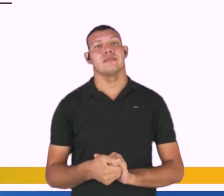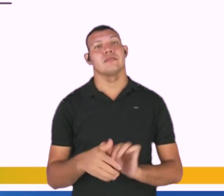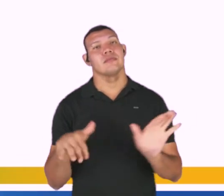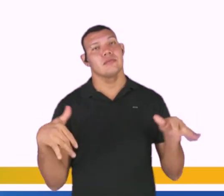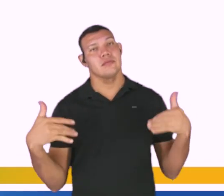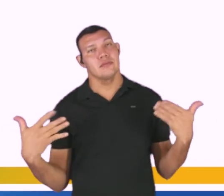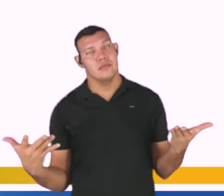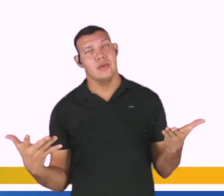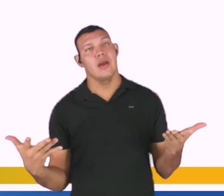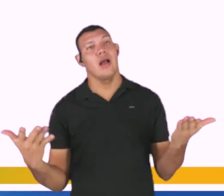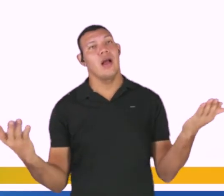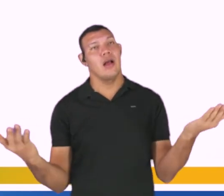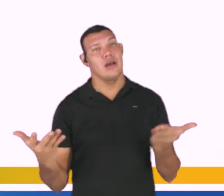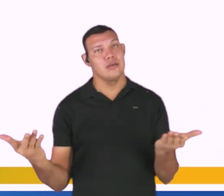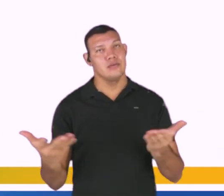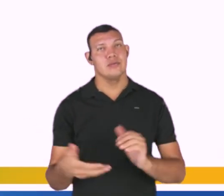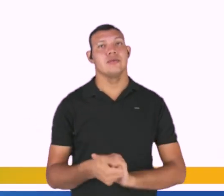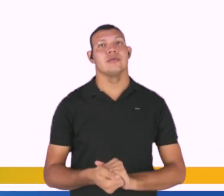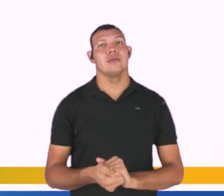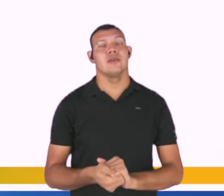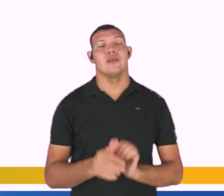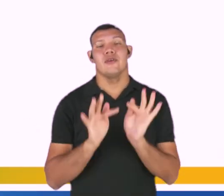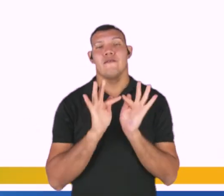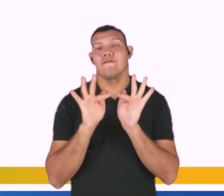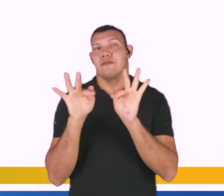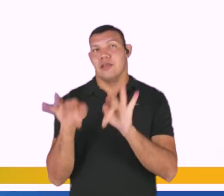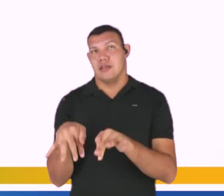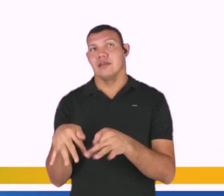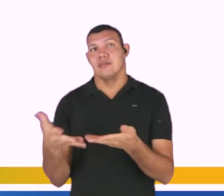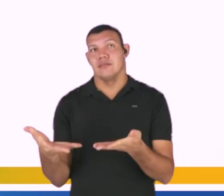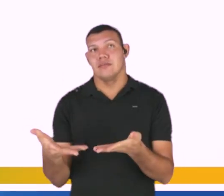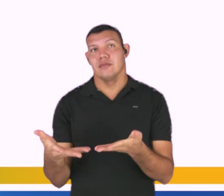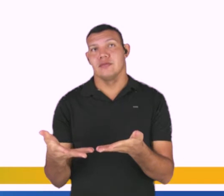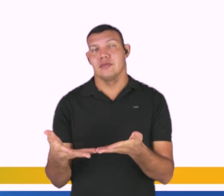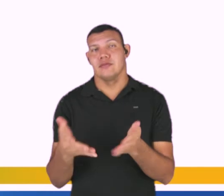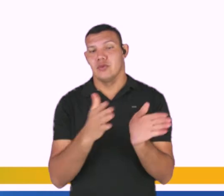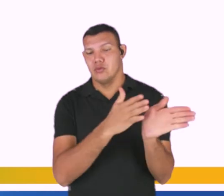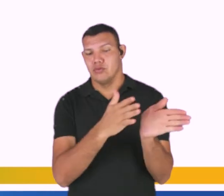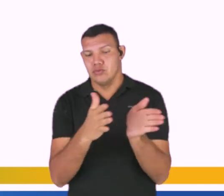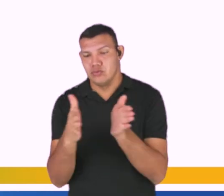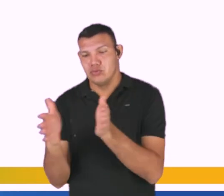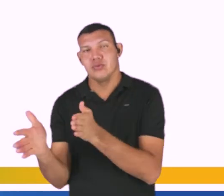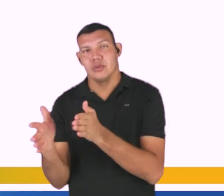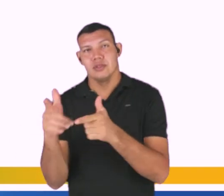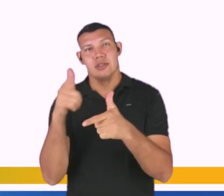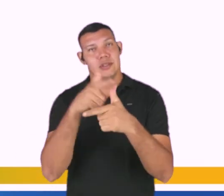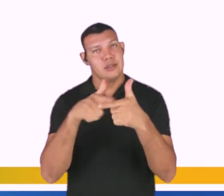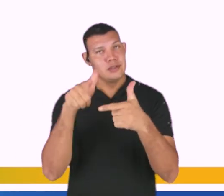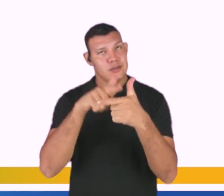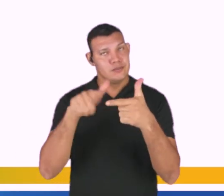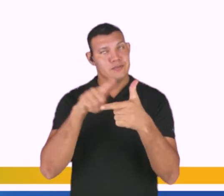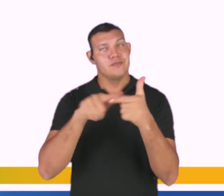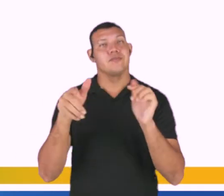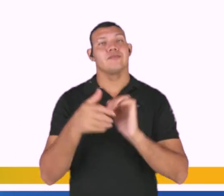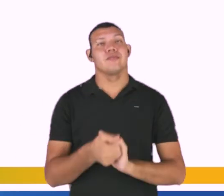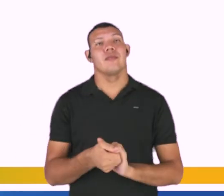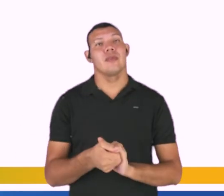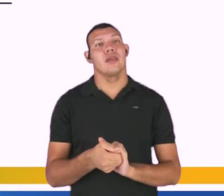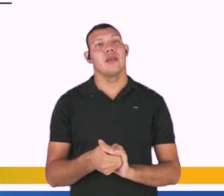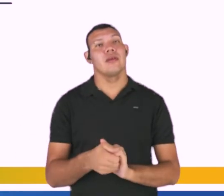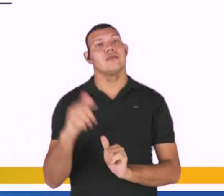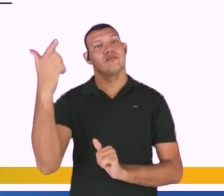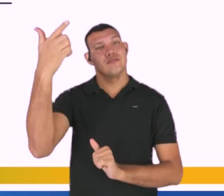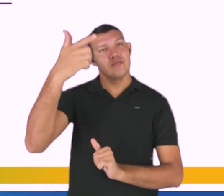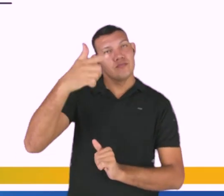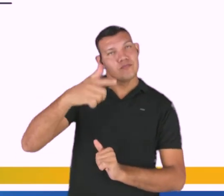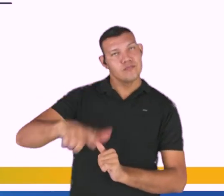modo nós vamos proceder para nós finalizarmos esse processo do dispositivo Então nós vamos repetir o